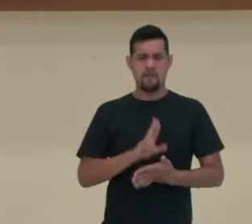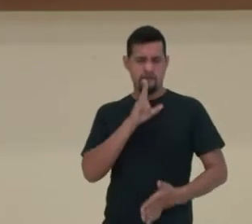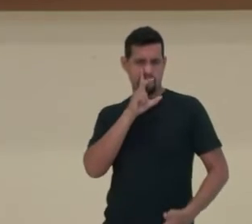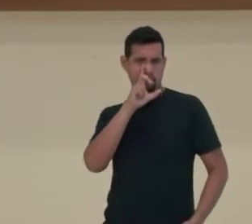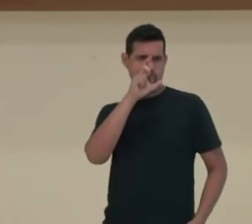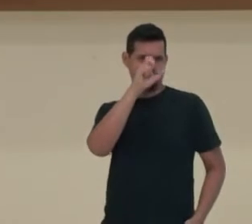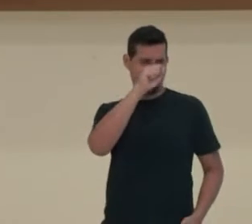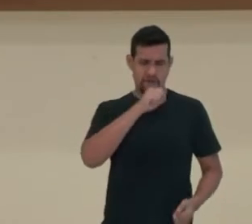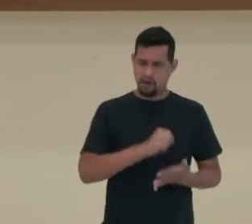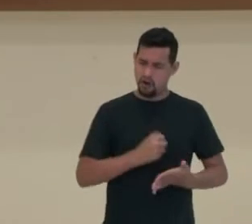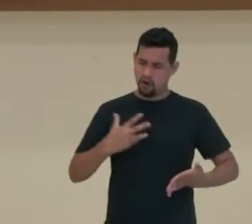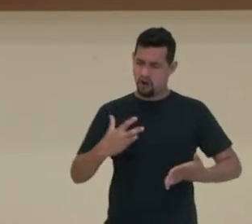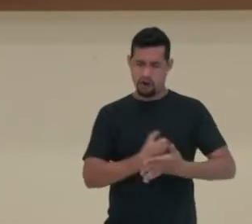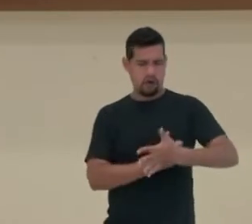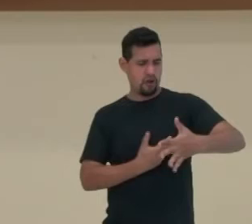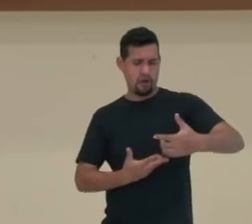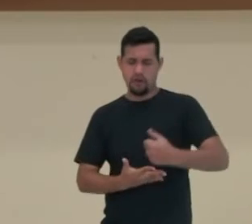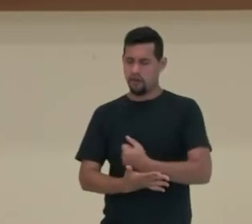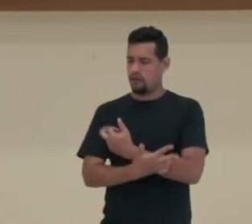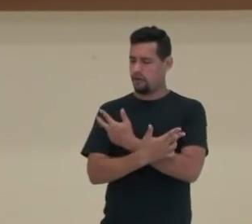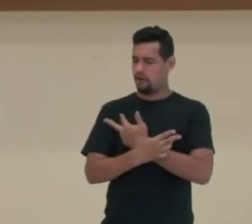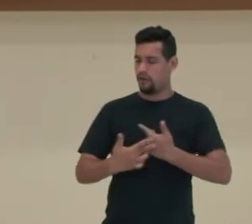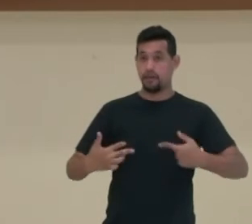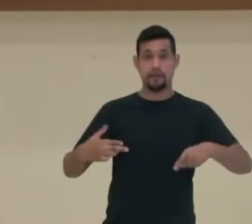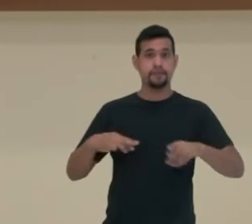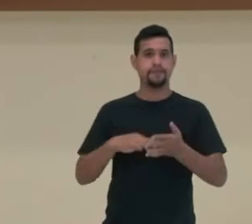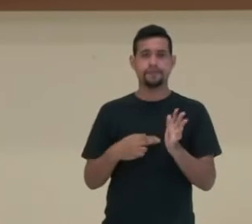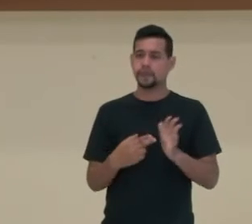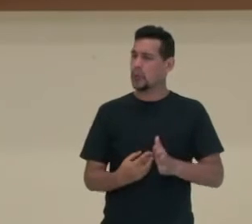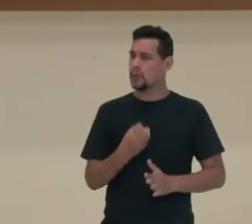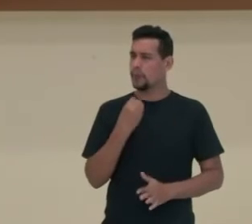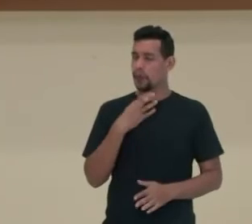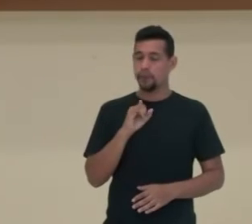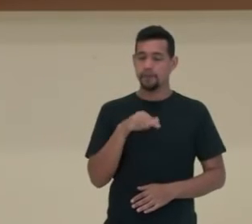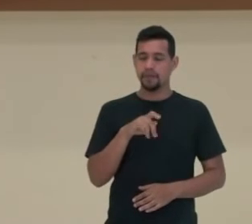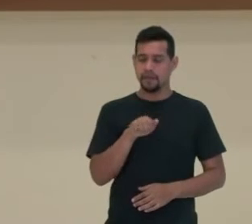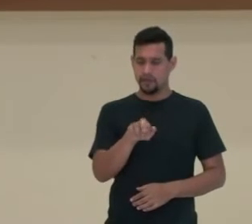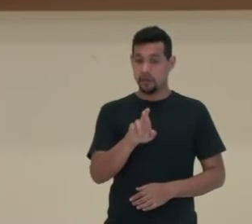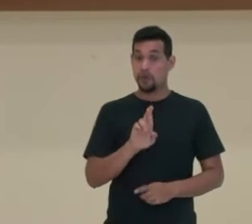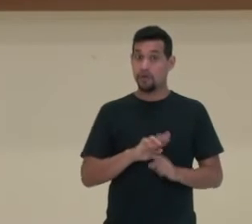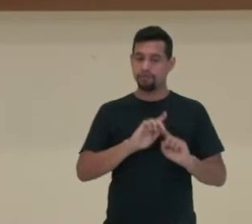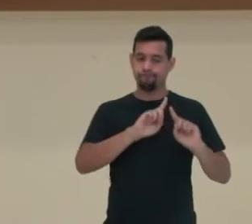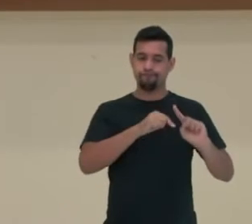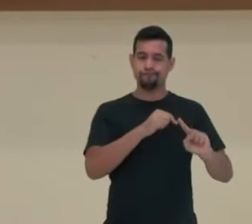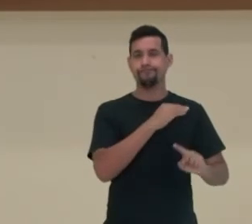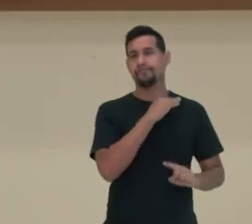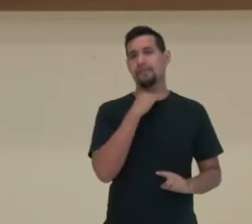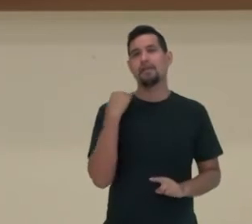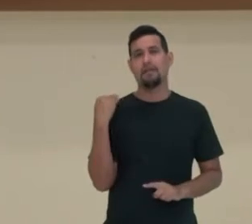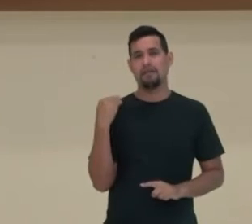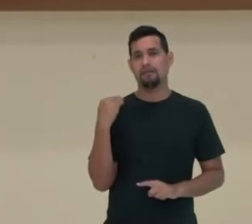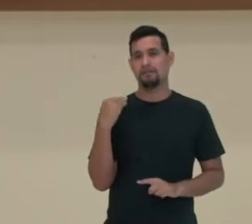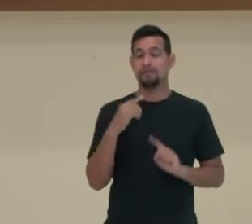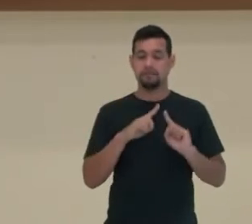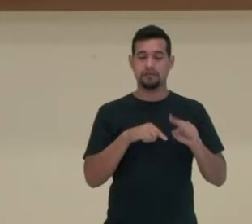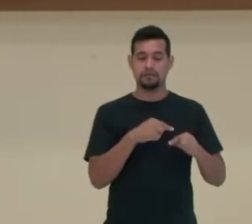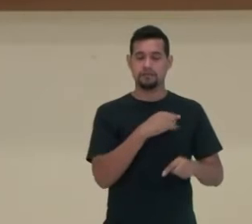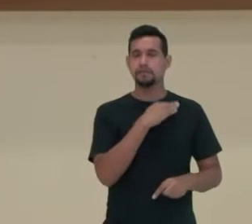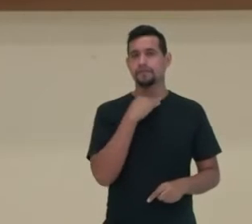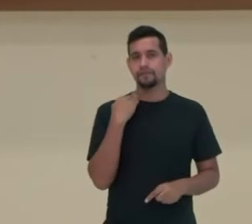várias batalhas e tudo mais, foi um bom imperador, após a sua morte, não antes, após sua